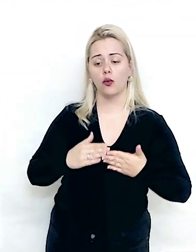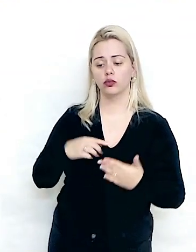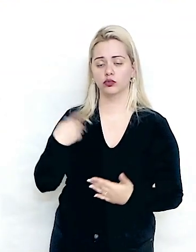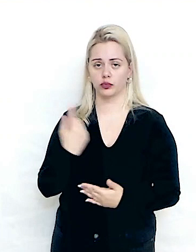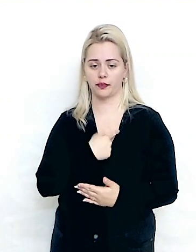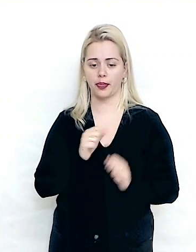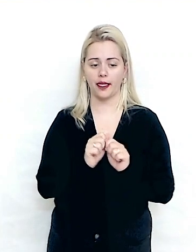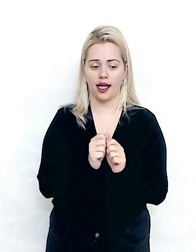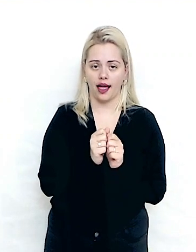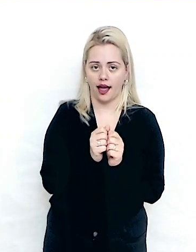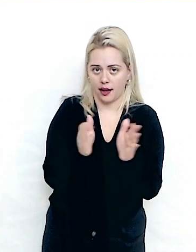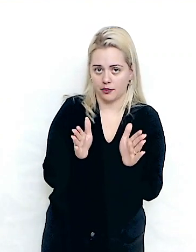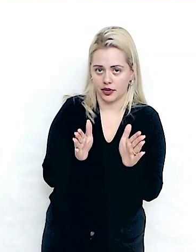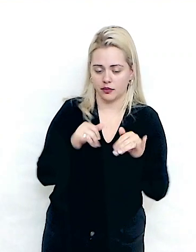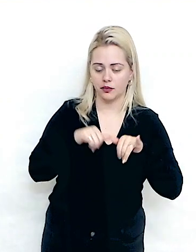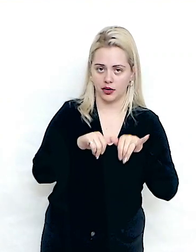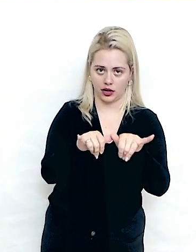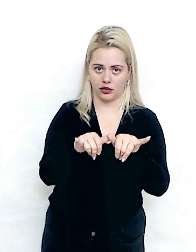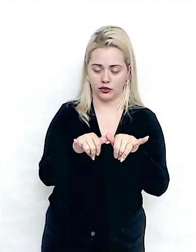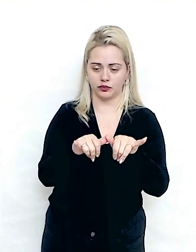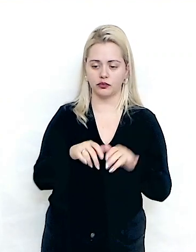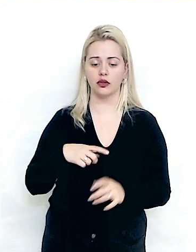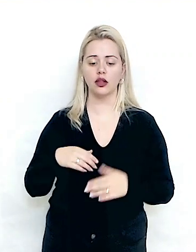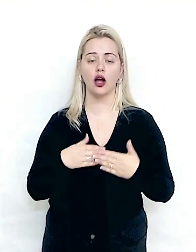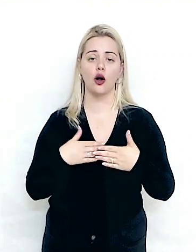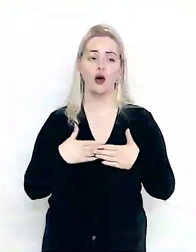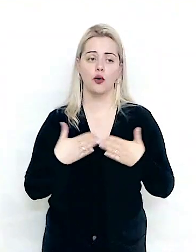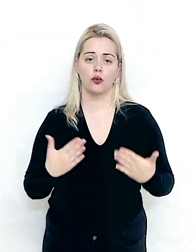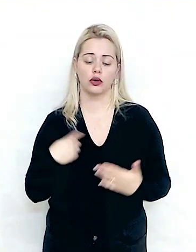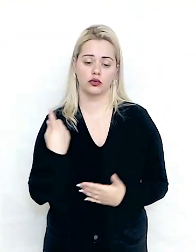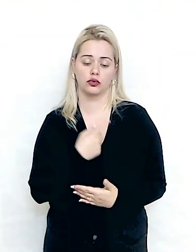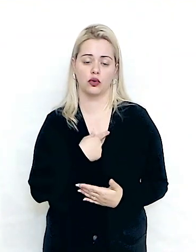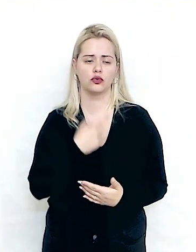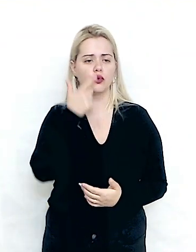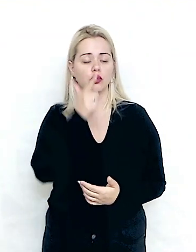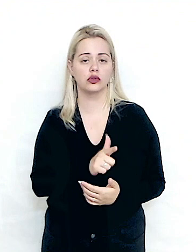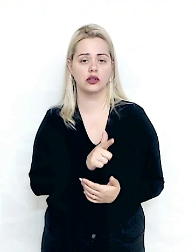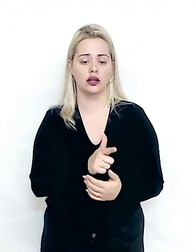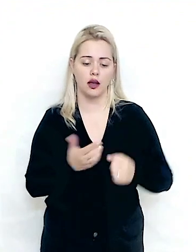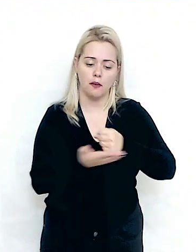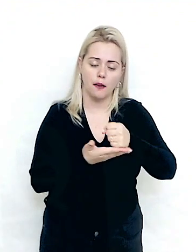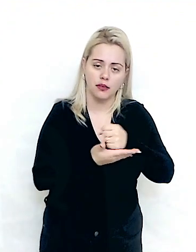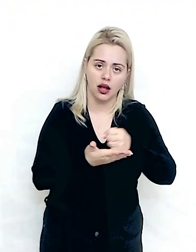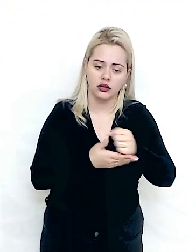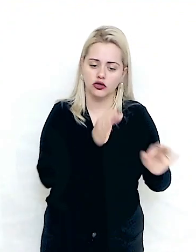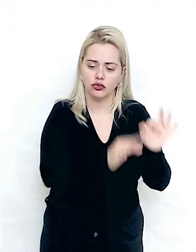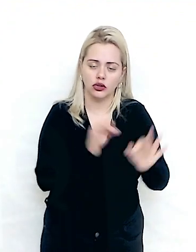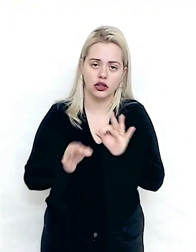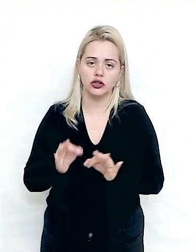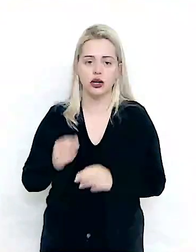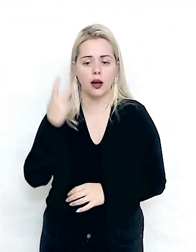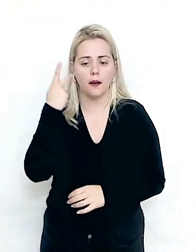né, o que nós fazemos? Quando nós conseguimos estabelecer as bases jurídicas para que haja